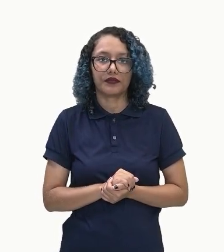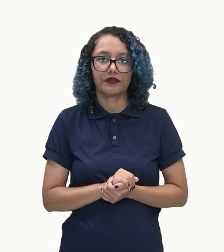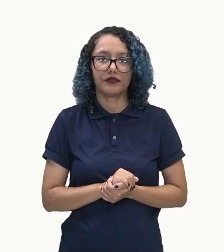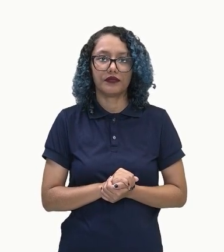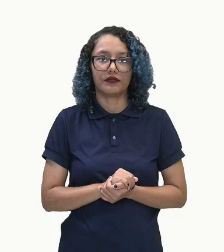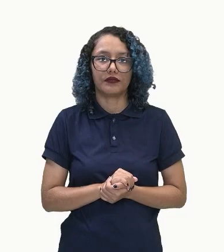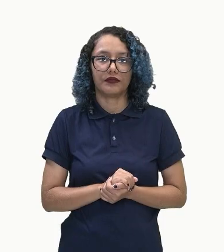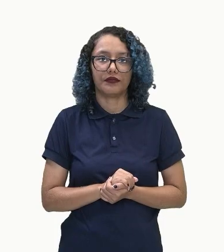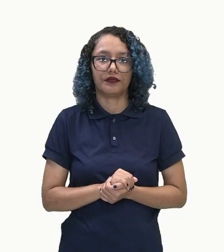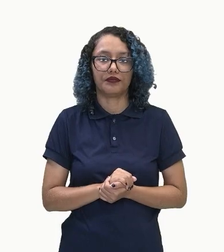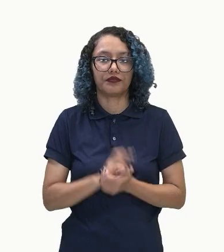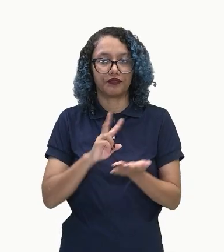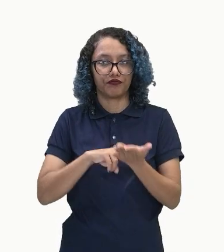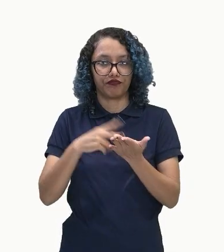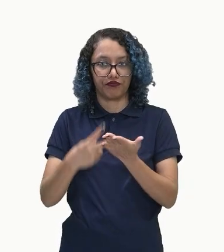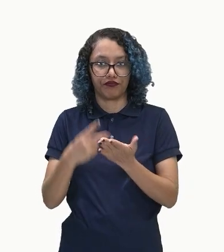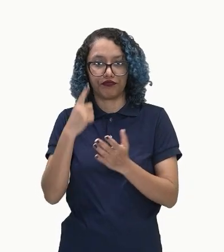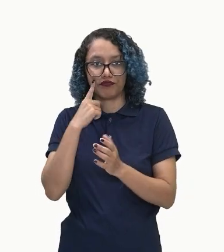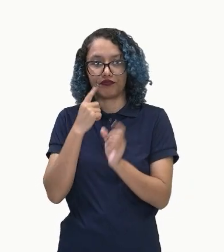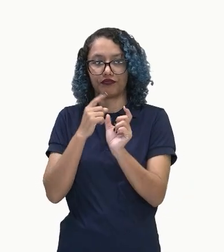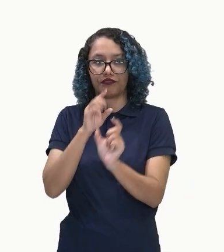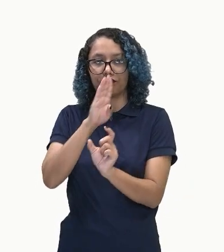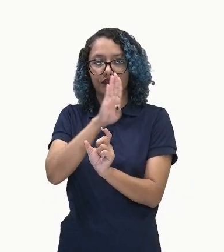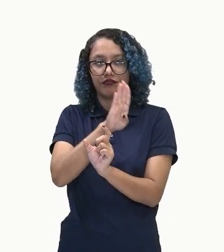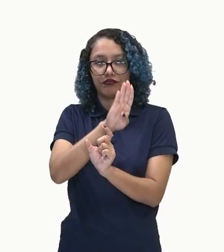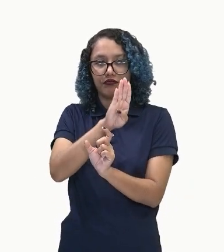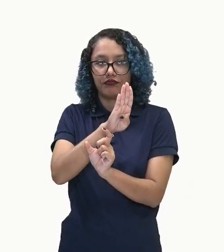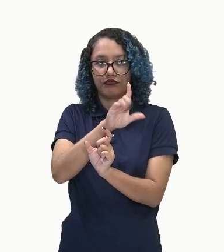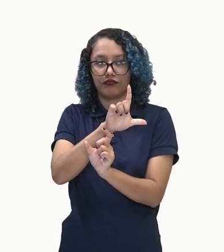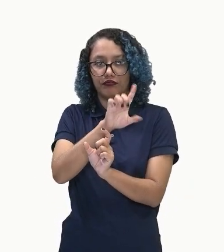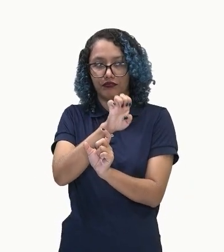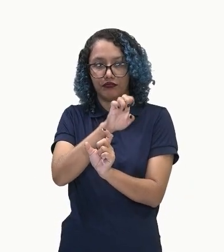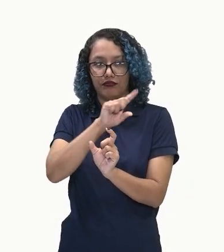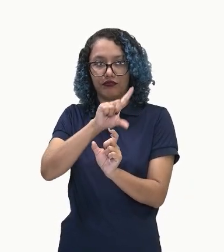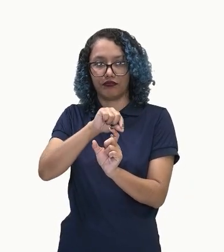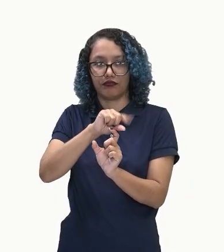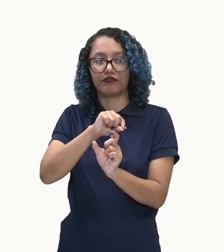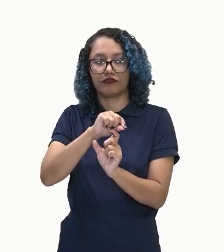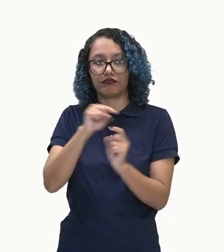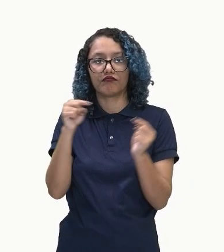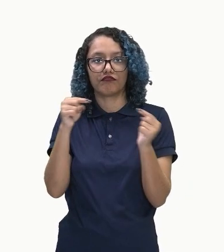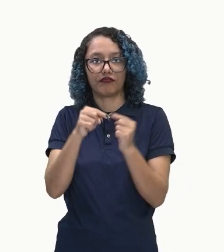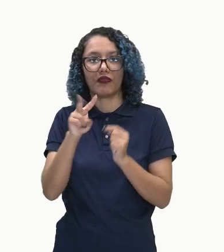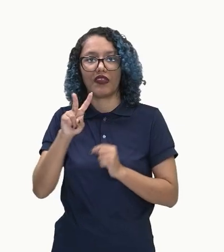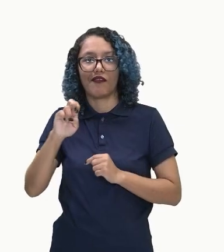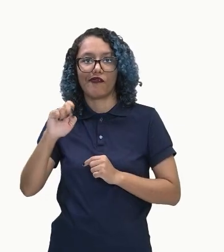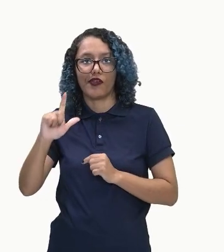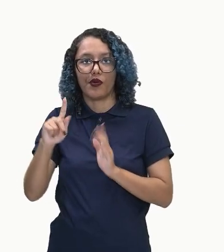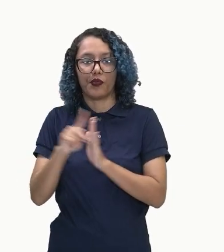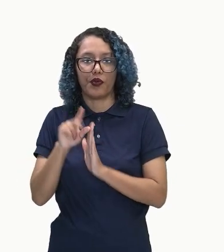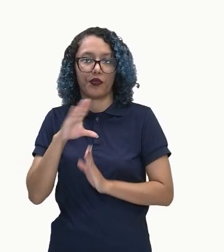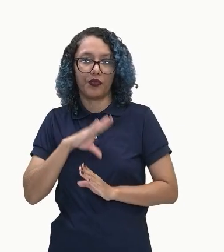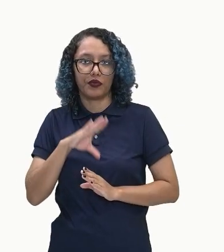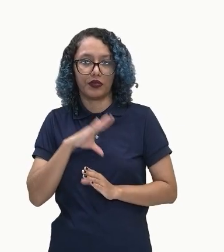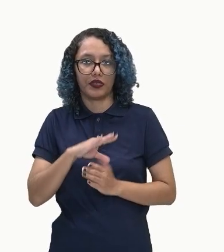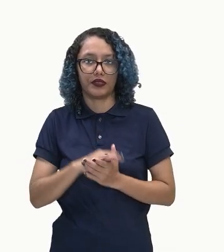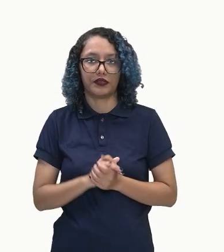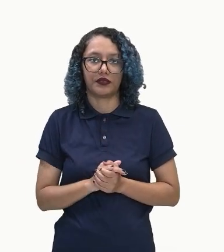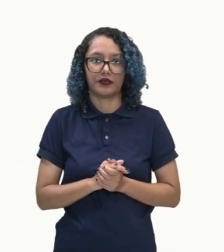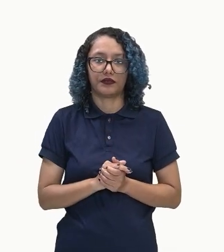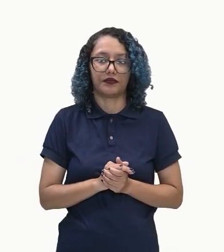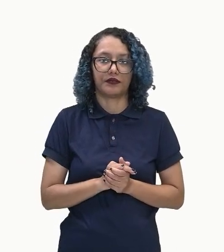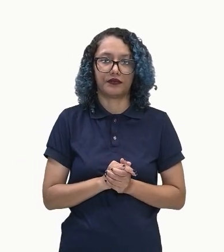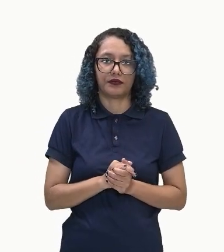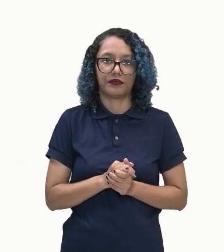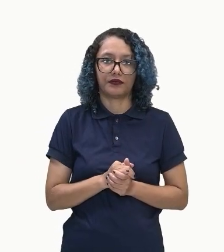Essa tradução aqui desse sufixo é o mesmo sufixo vel em língua portuguesa, tá? Able, vel. Countable, contável,